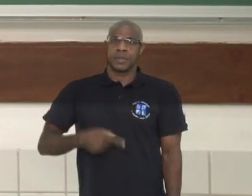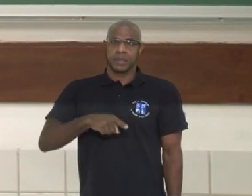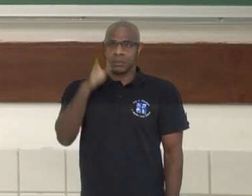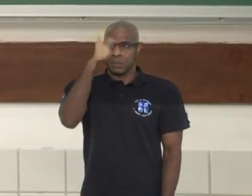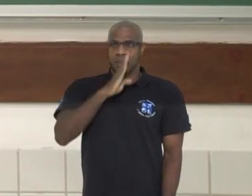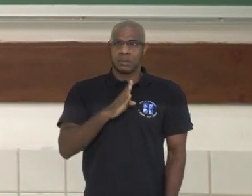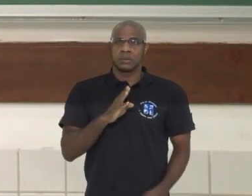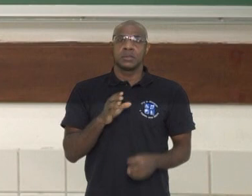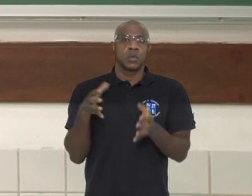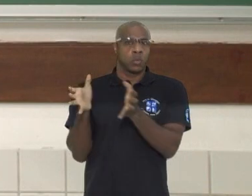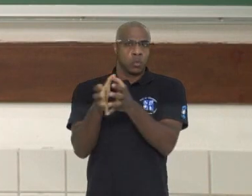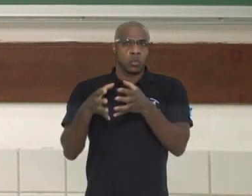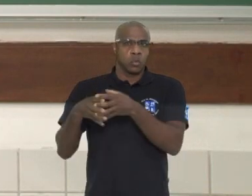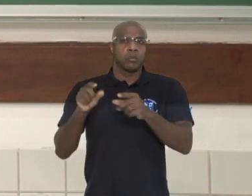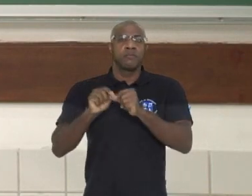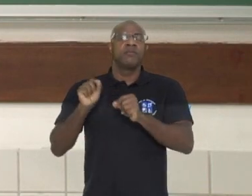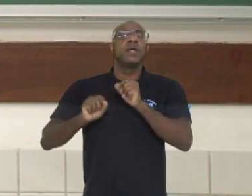quê?